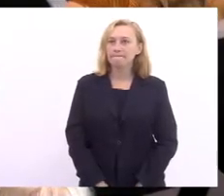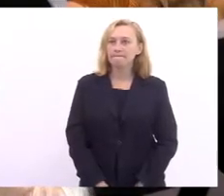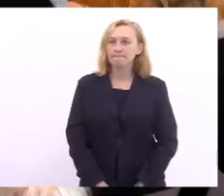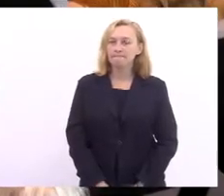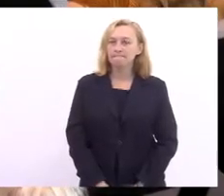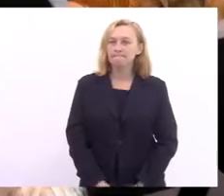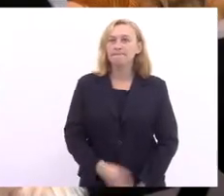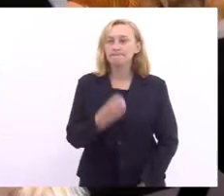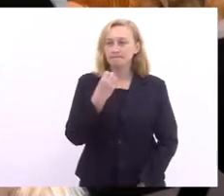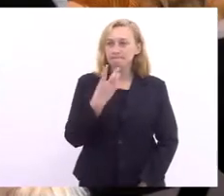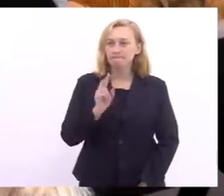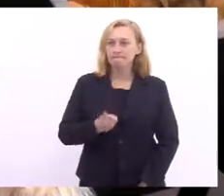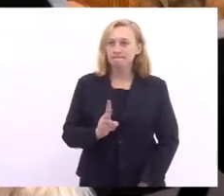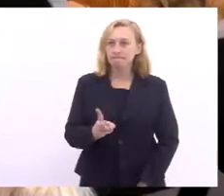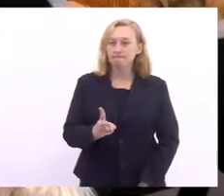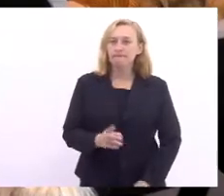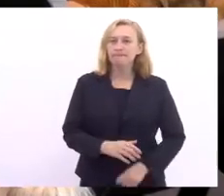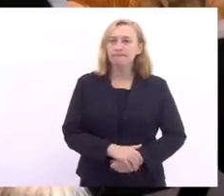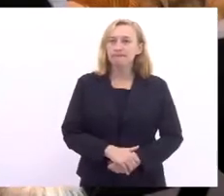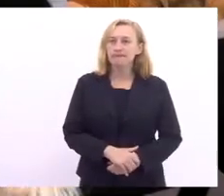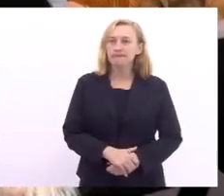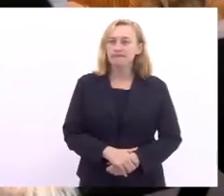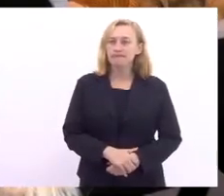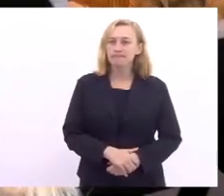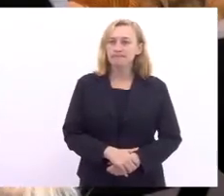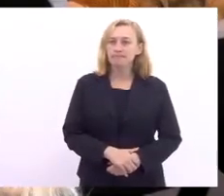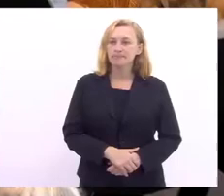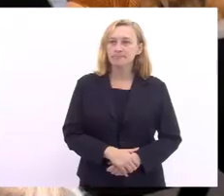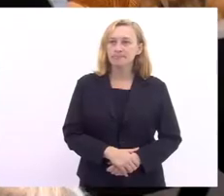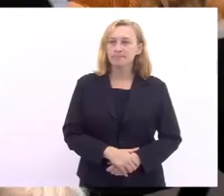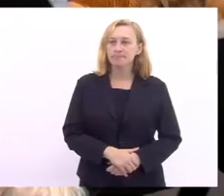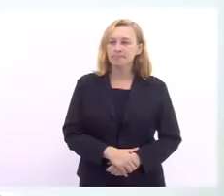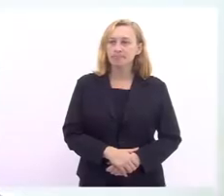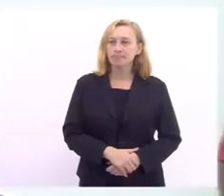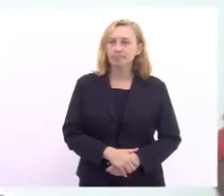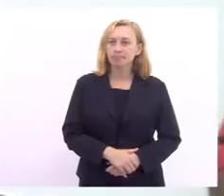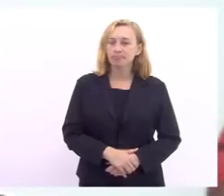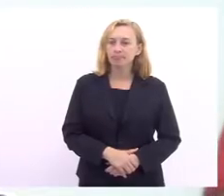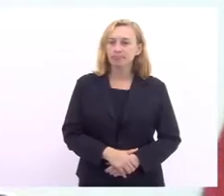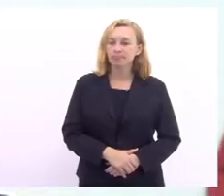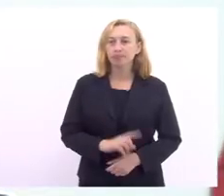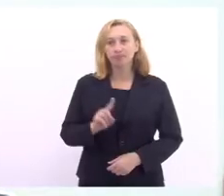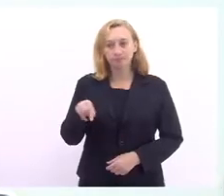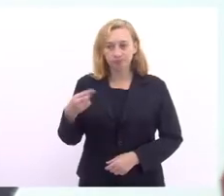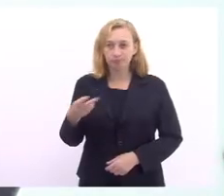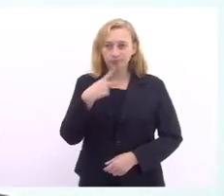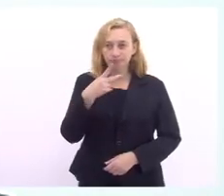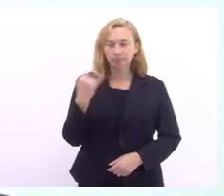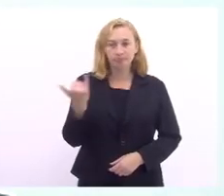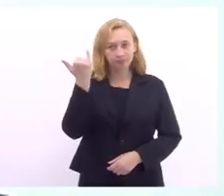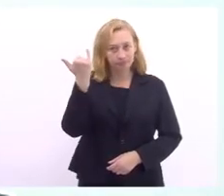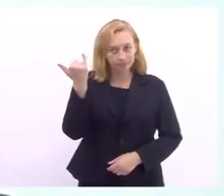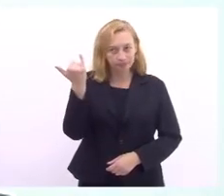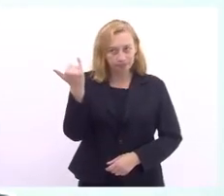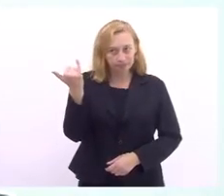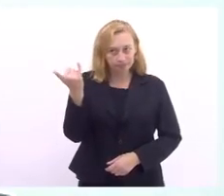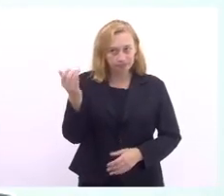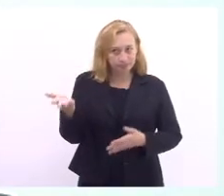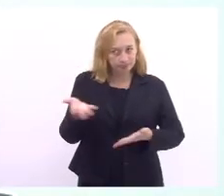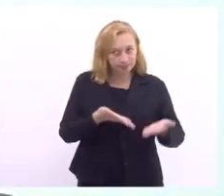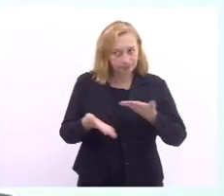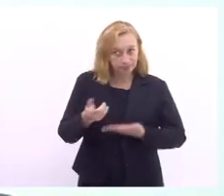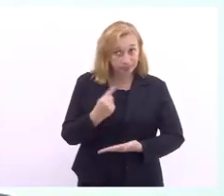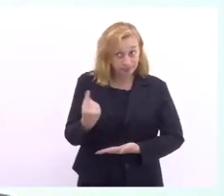Tá bom vamos dar sequência aí porque e a gente tem outras falas importante para serem